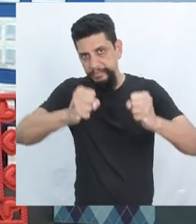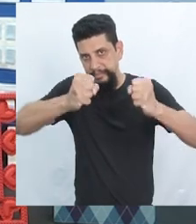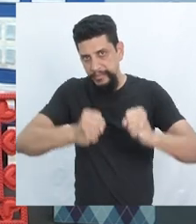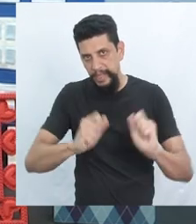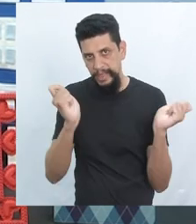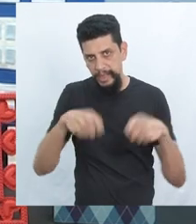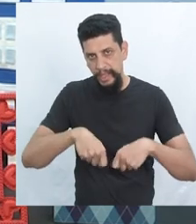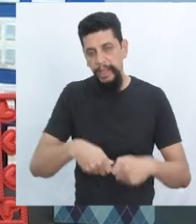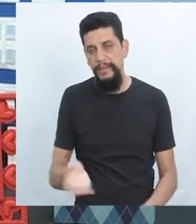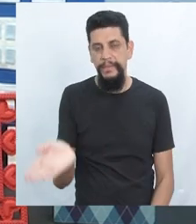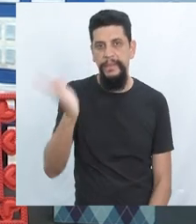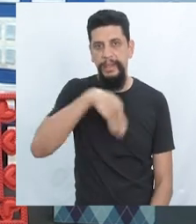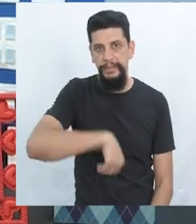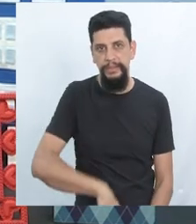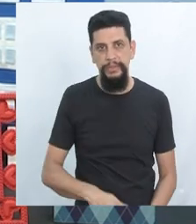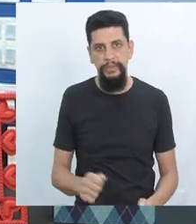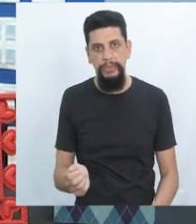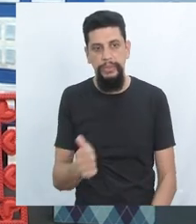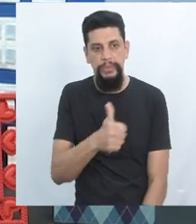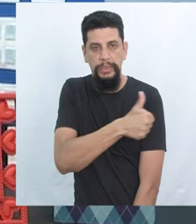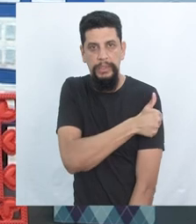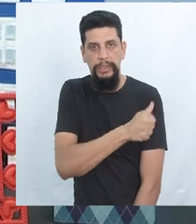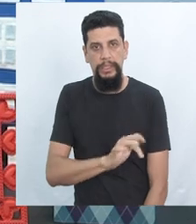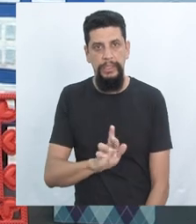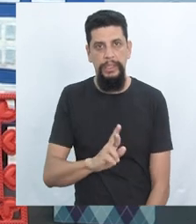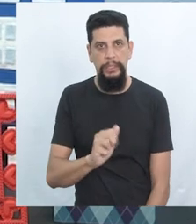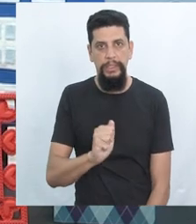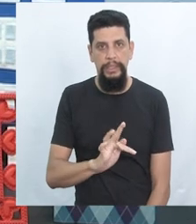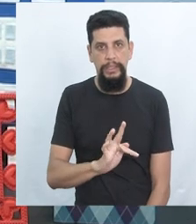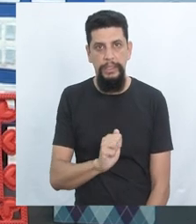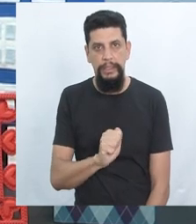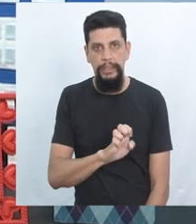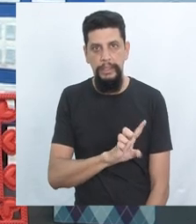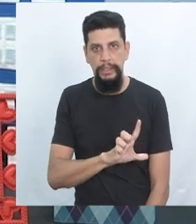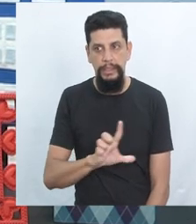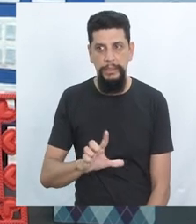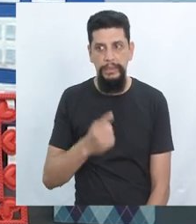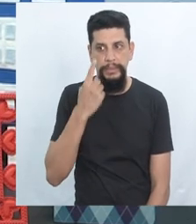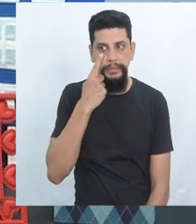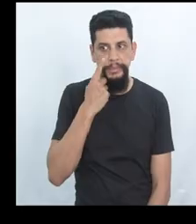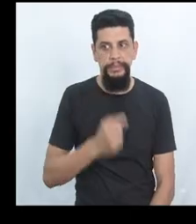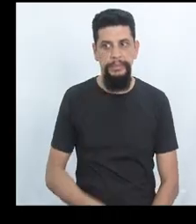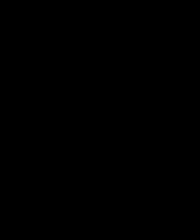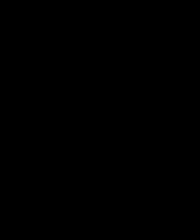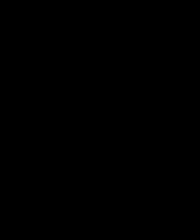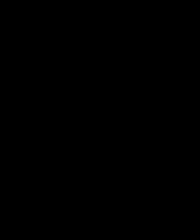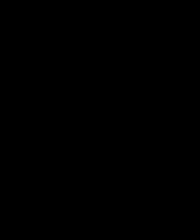com a gente? Pode ser? Então vamos lá! Com a gente o Rafael Bueno!